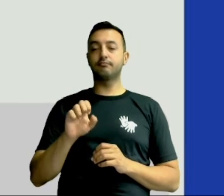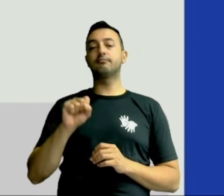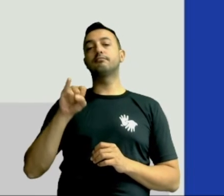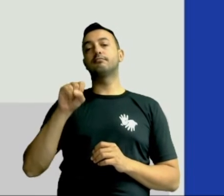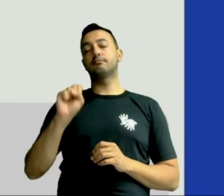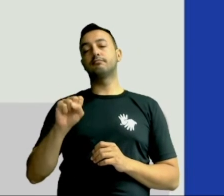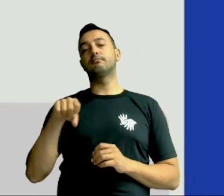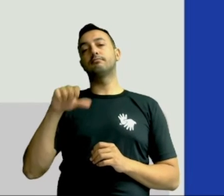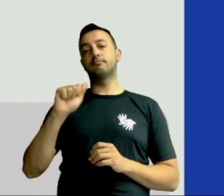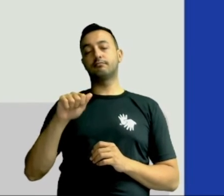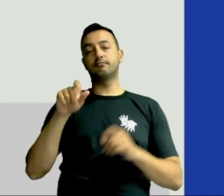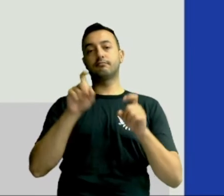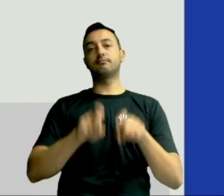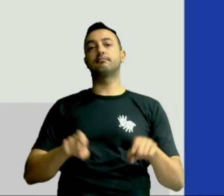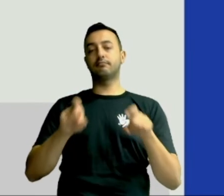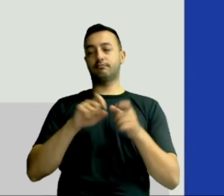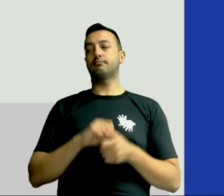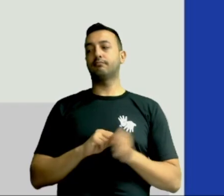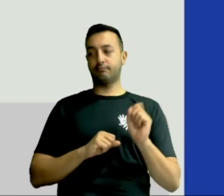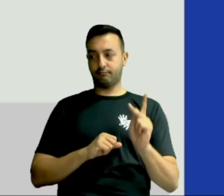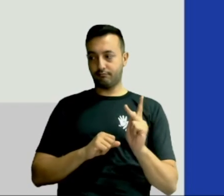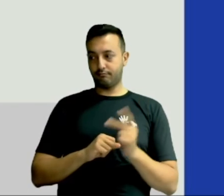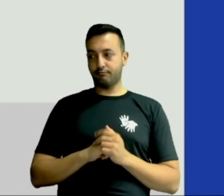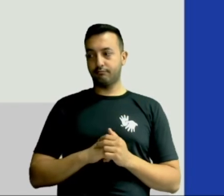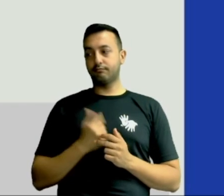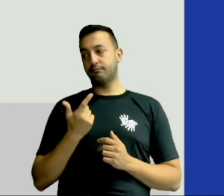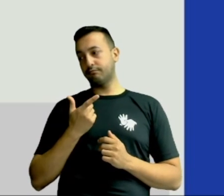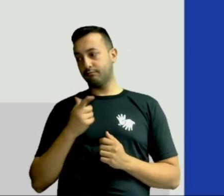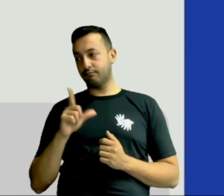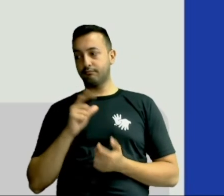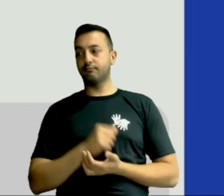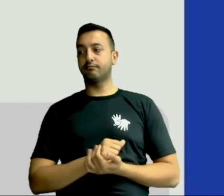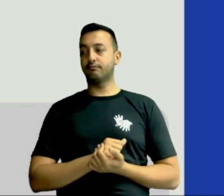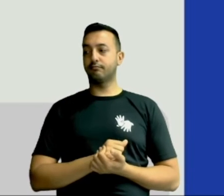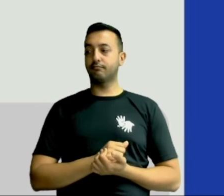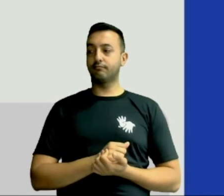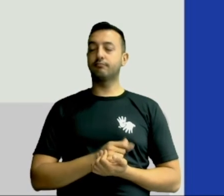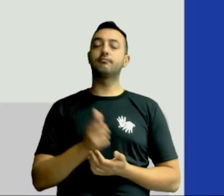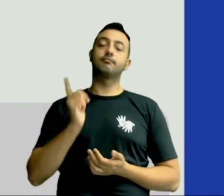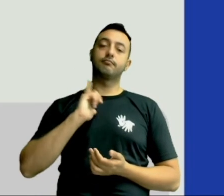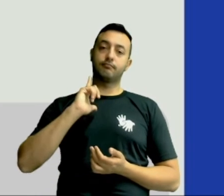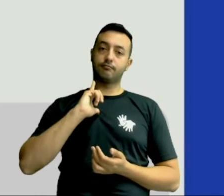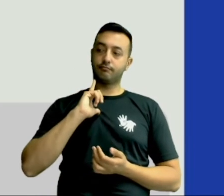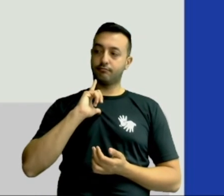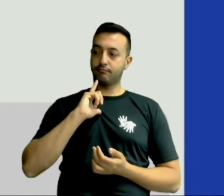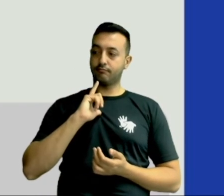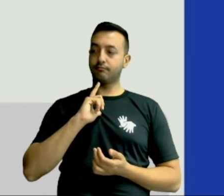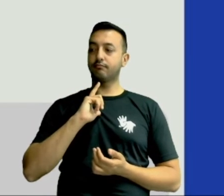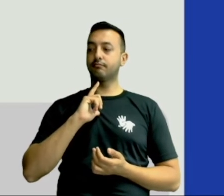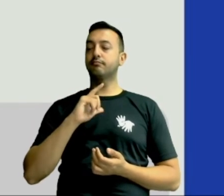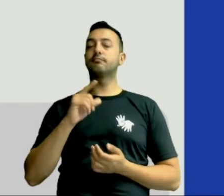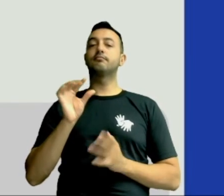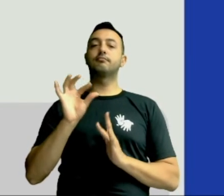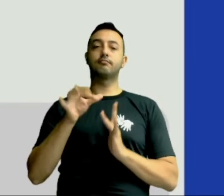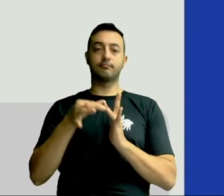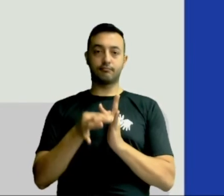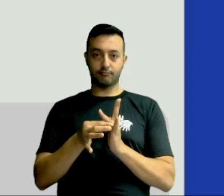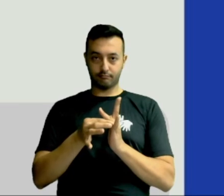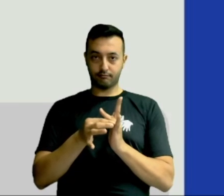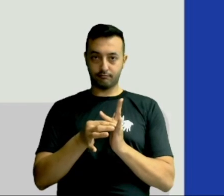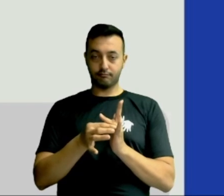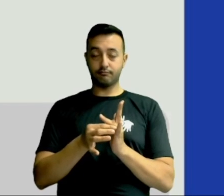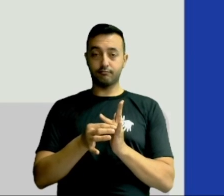a campeã Ok própria situação temos aí o Ranger né que é o anel